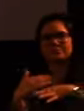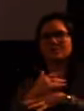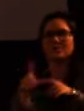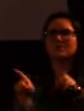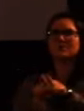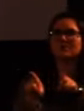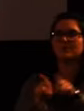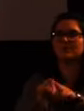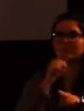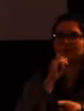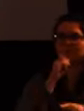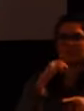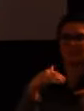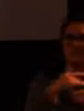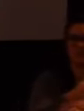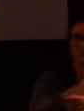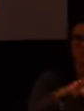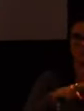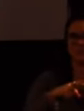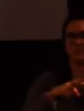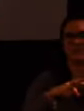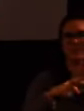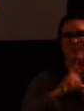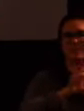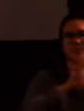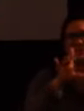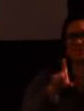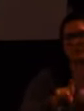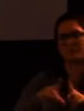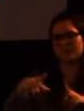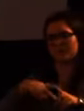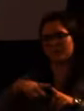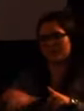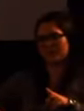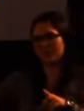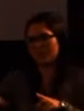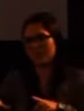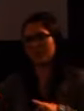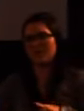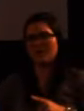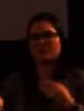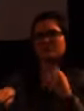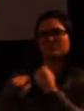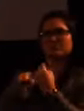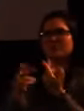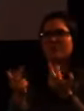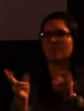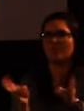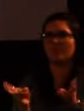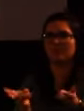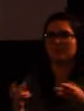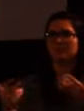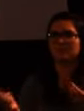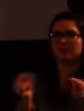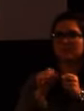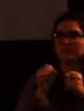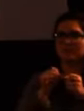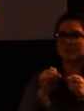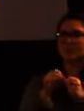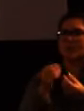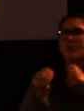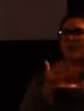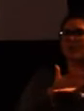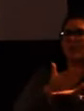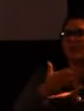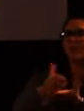proporção entre espaços públicos e privados seja mais equilibrada na nossa cidade. Então, e a questão do parcelamento toca muito forte